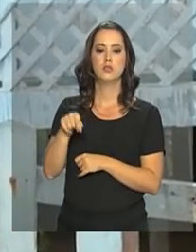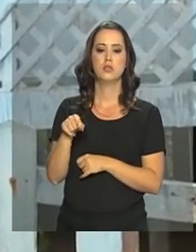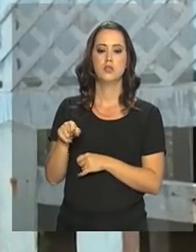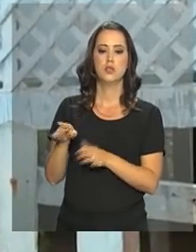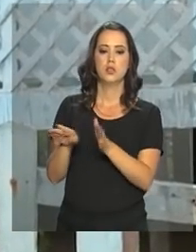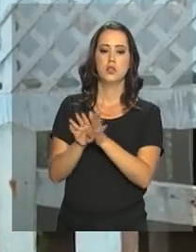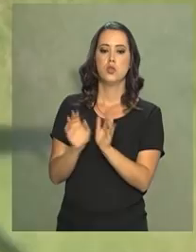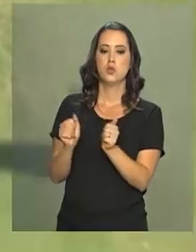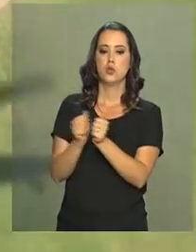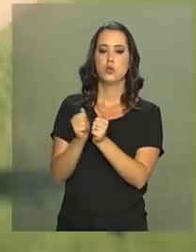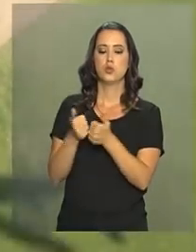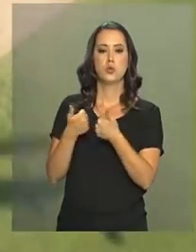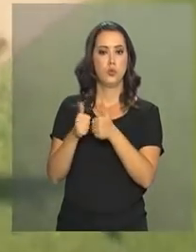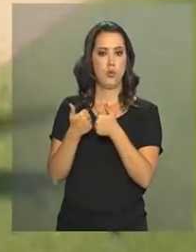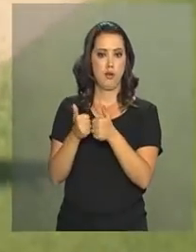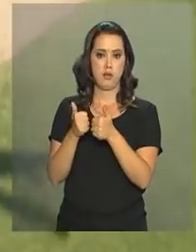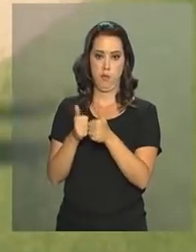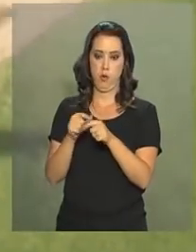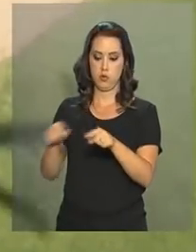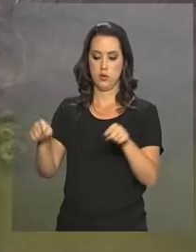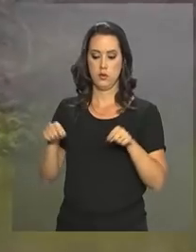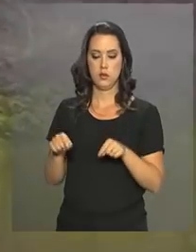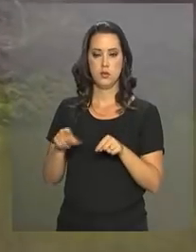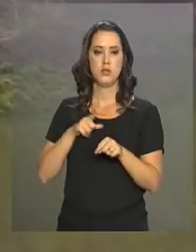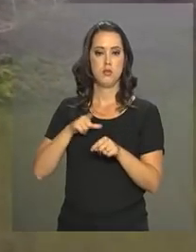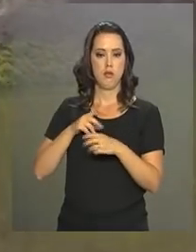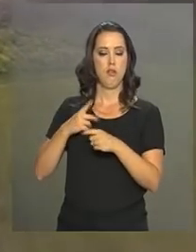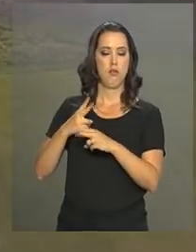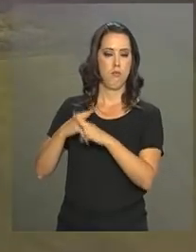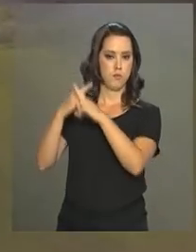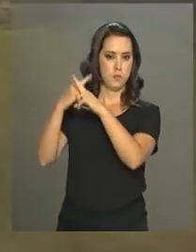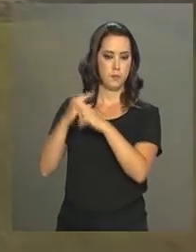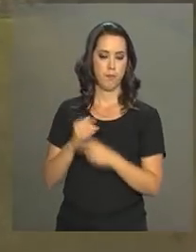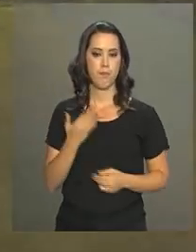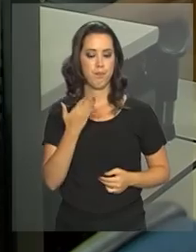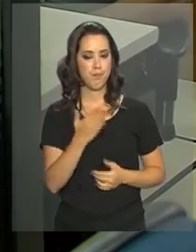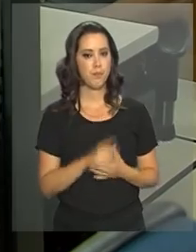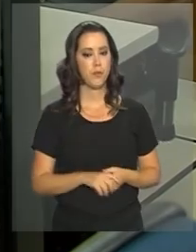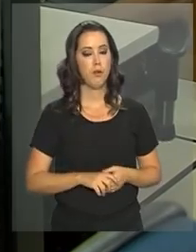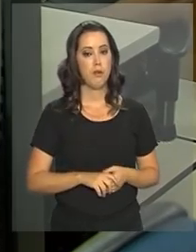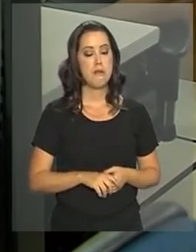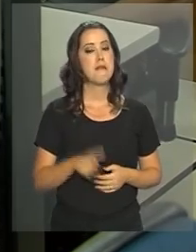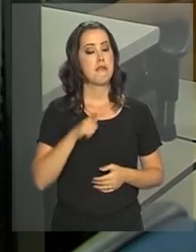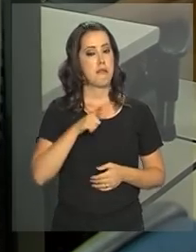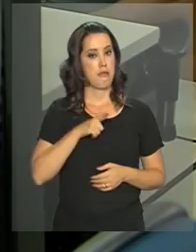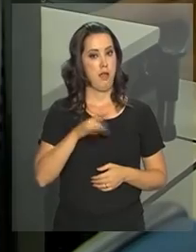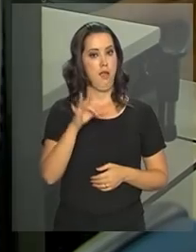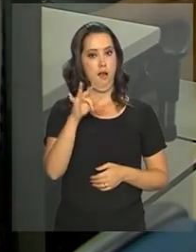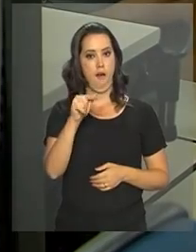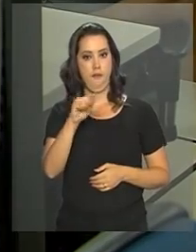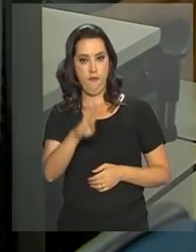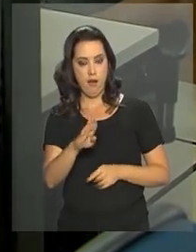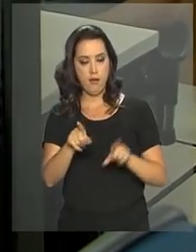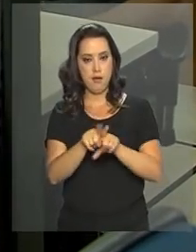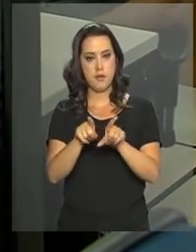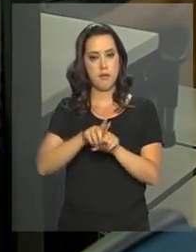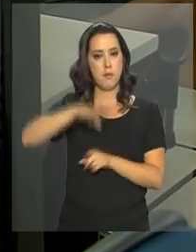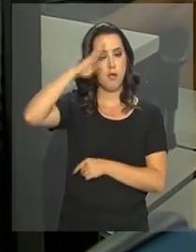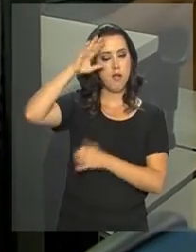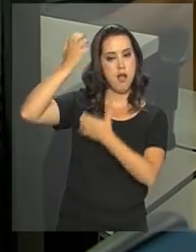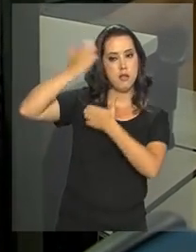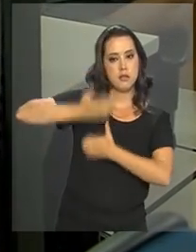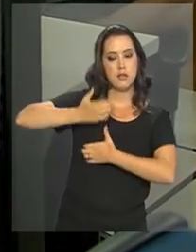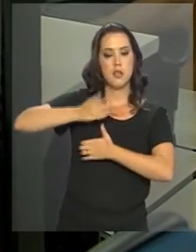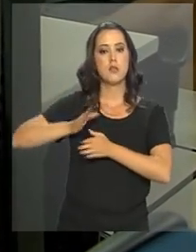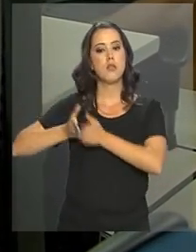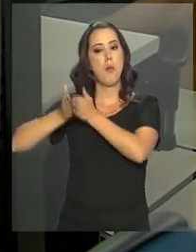à parte com a gente. Mas não é só a FAB que participa da logística das eleições. Exército e Marinha também atuam para que a